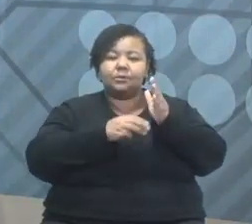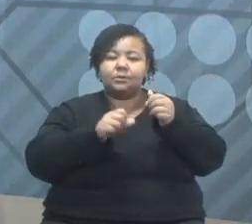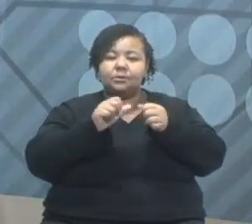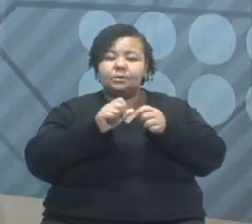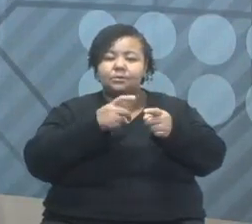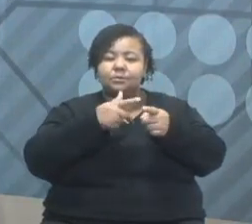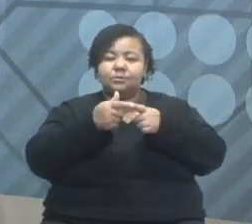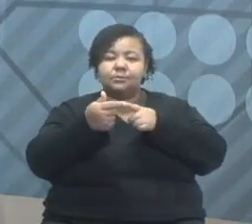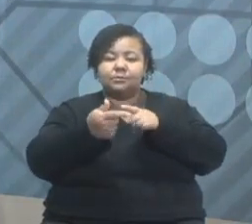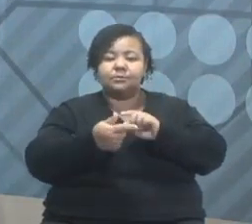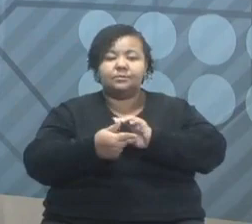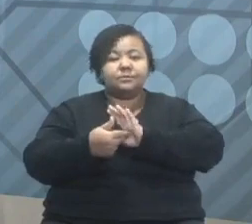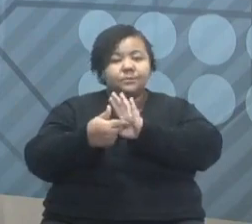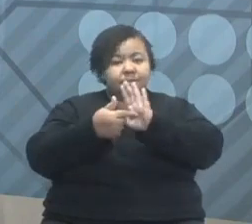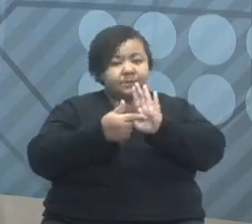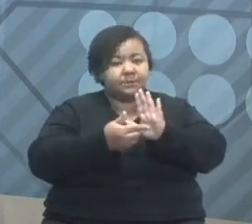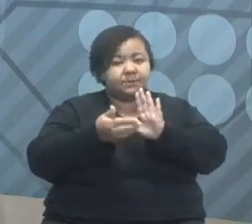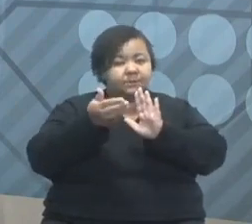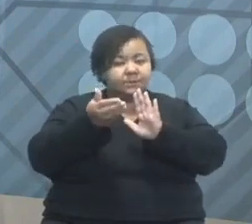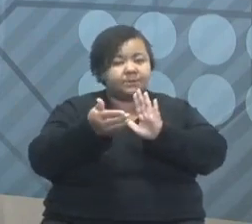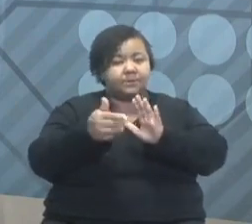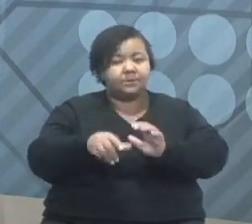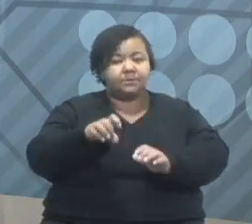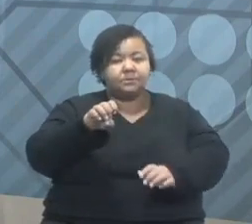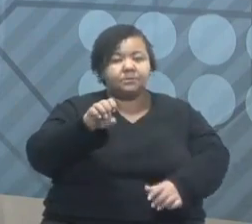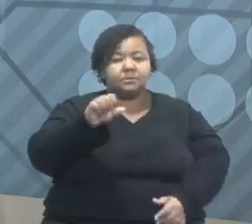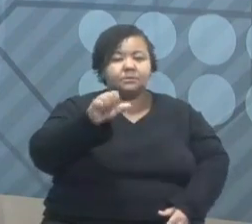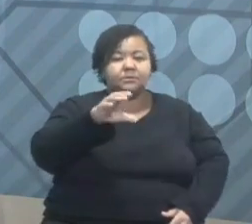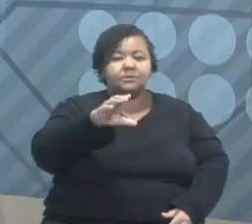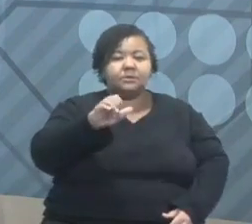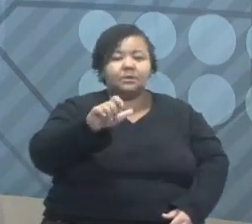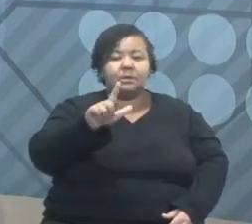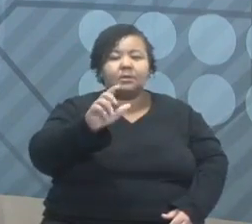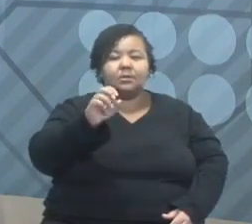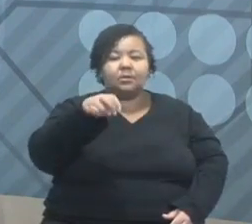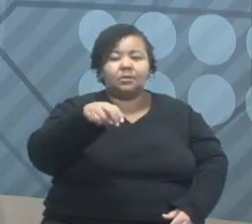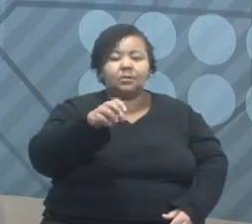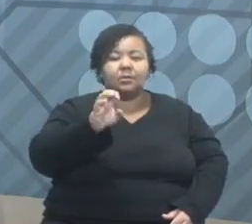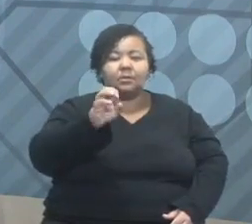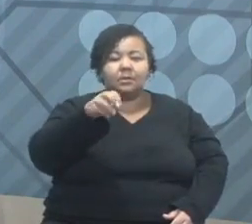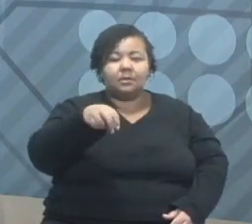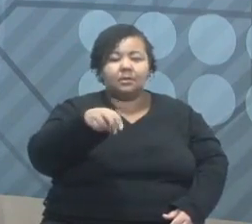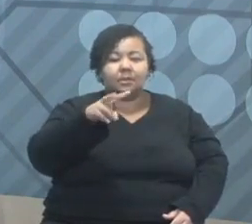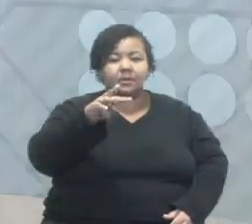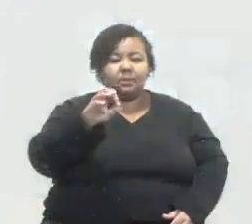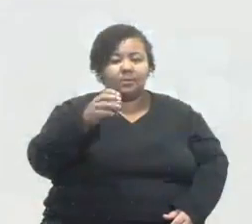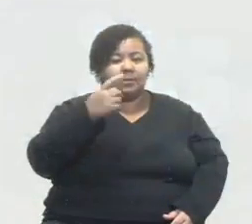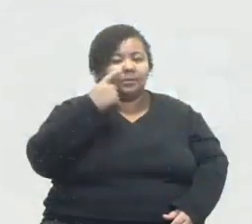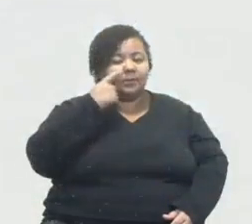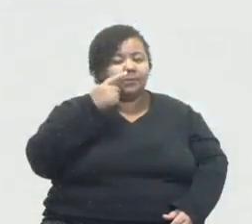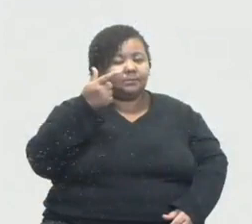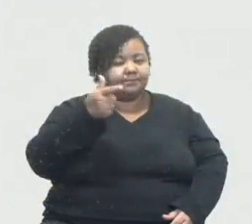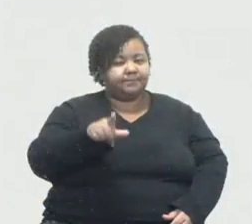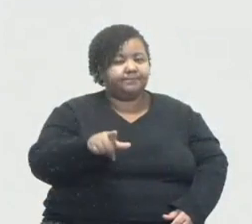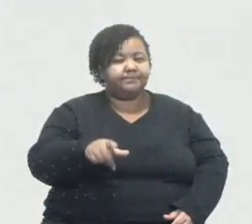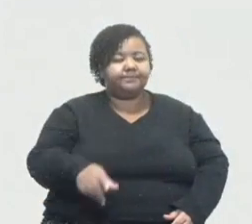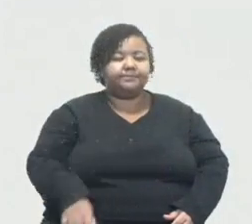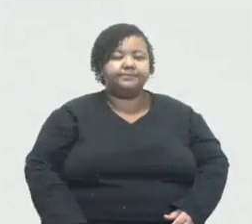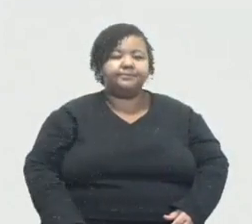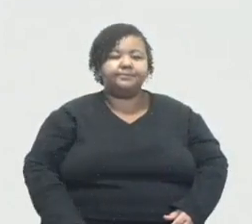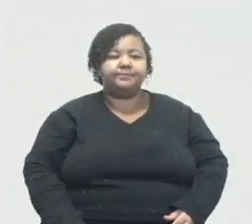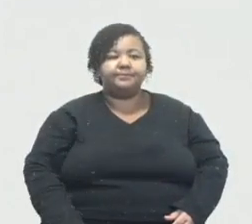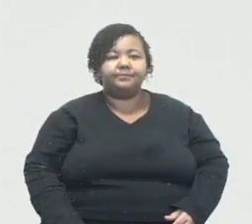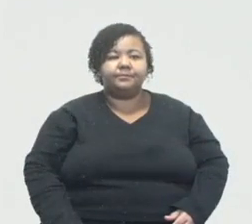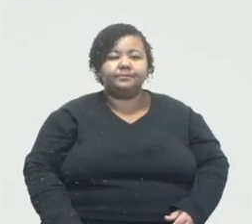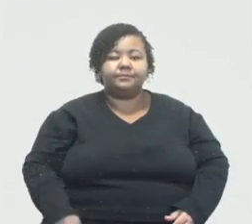lineares? Eu apresentei para você o escalonamento. Então, é por ele que nós vamos resolver esse sistema. Acompanhe. Fica